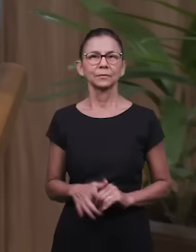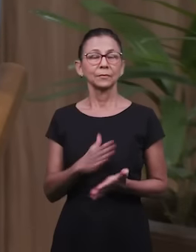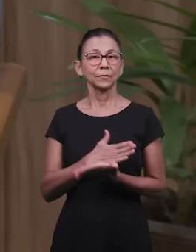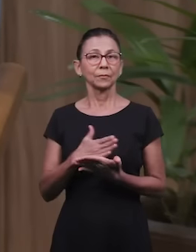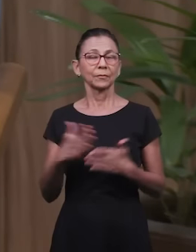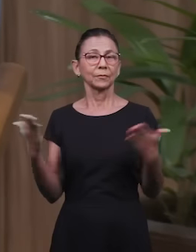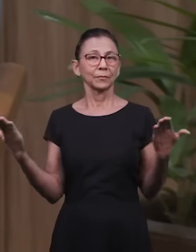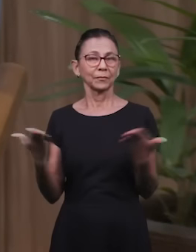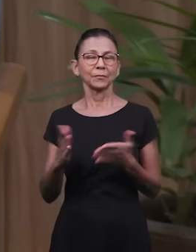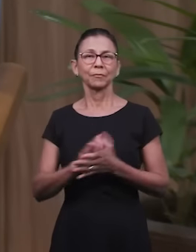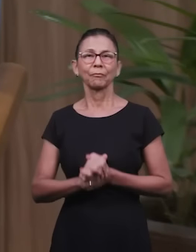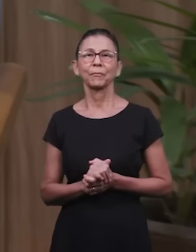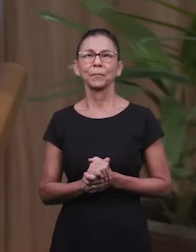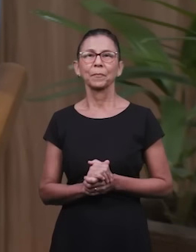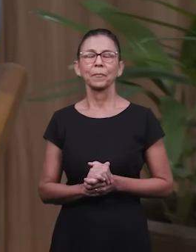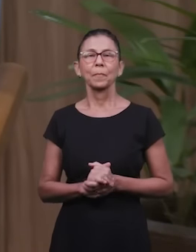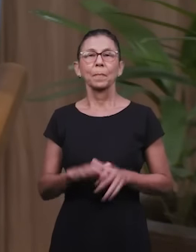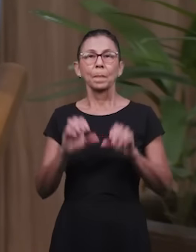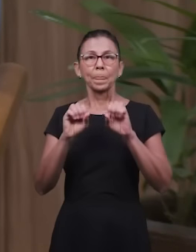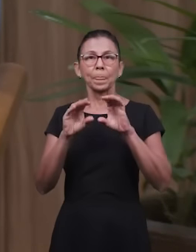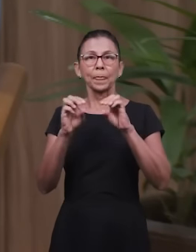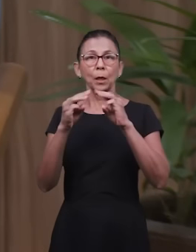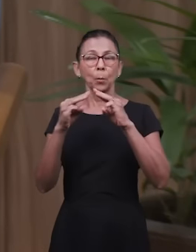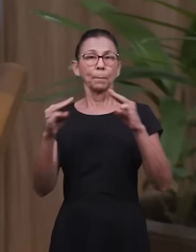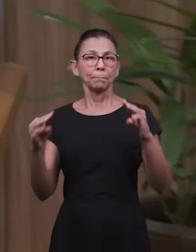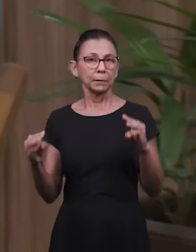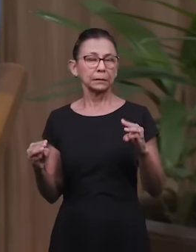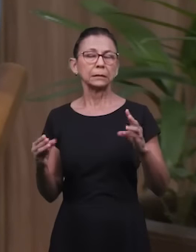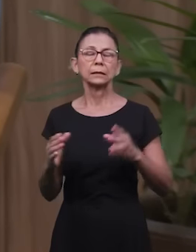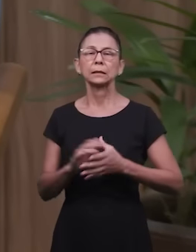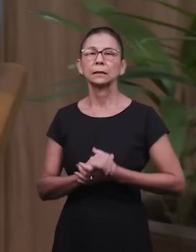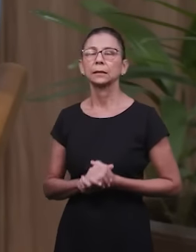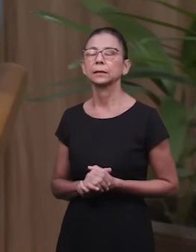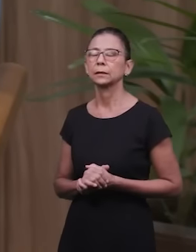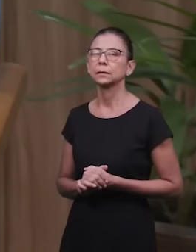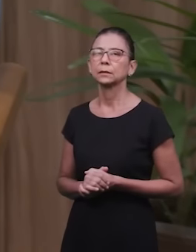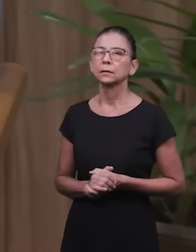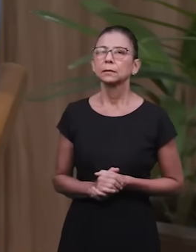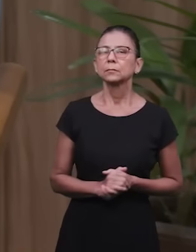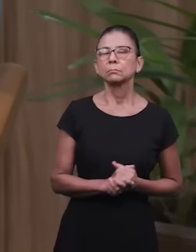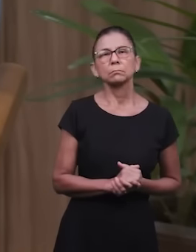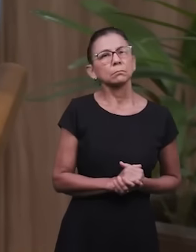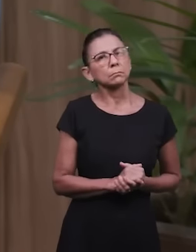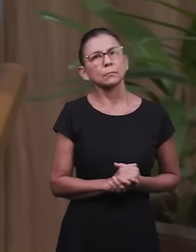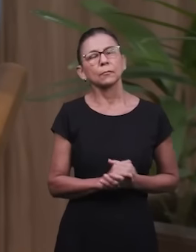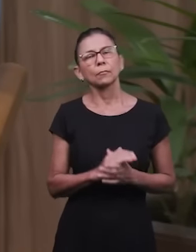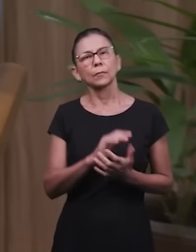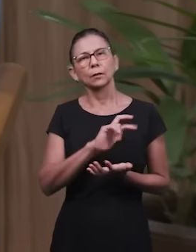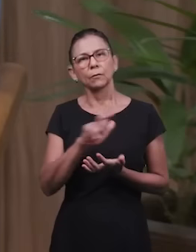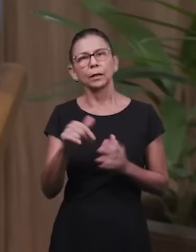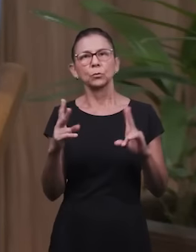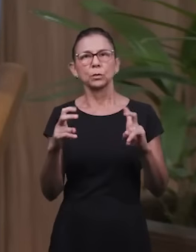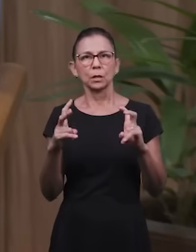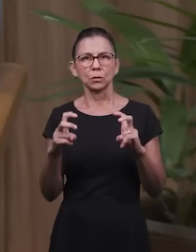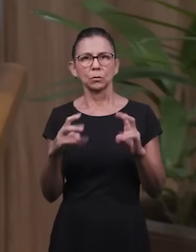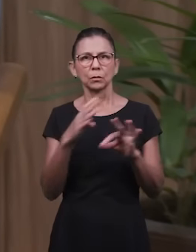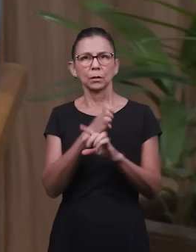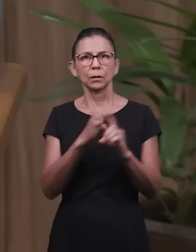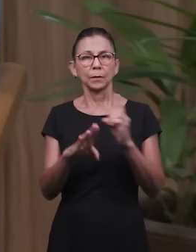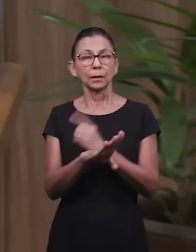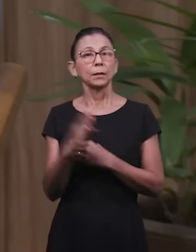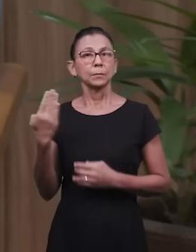E a gente começa agora, então, o quadro Lições do Manaim, esse quadro onde a gente aborda aqueles assuntos que foram trazidos na última